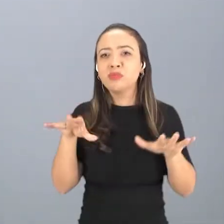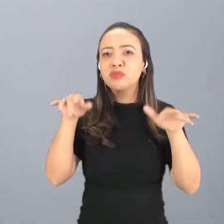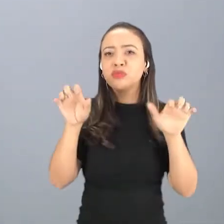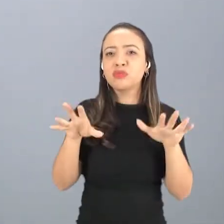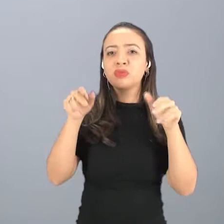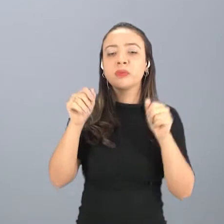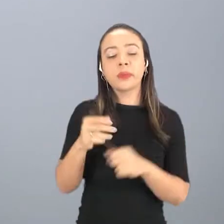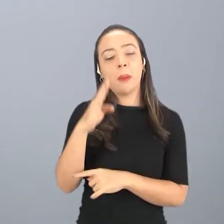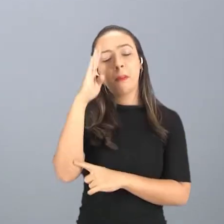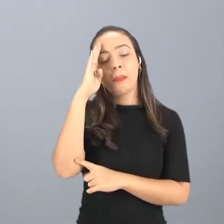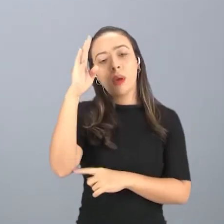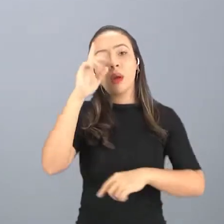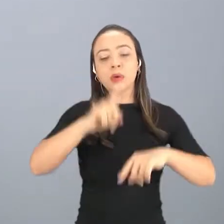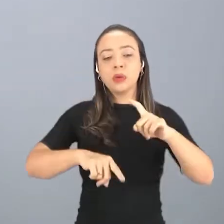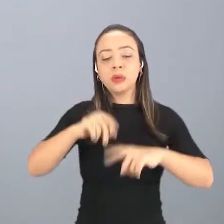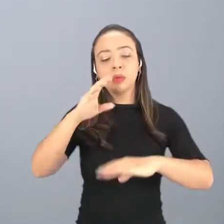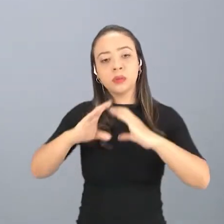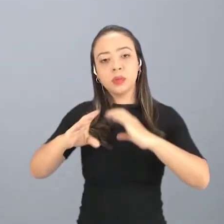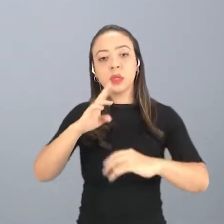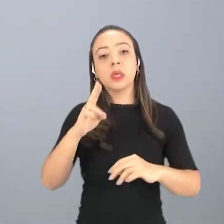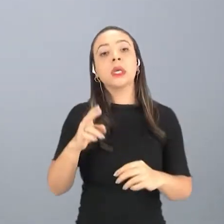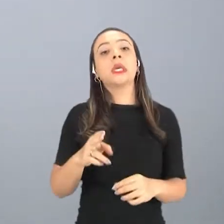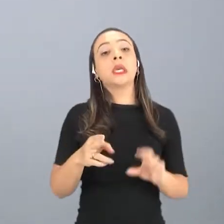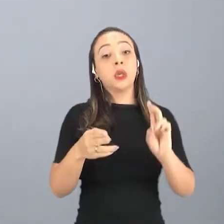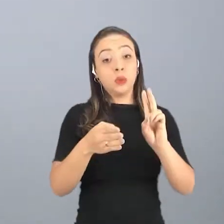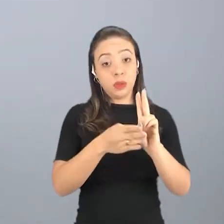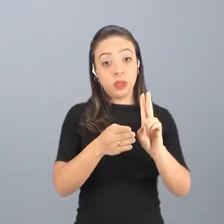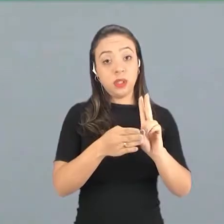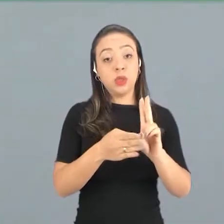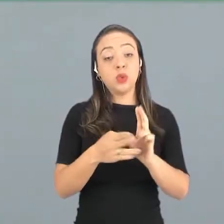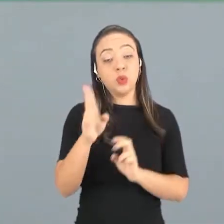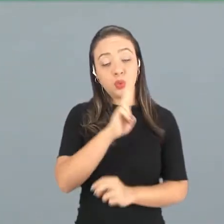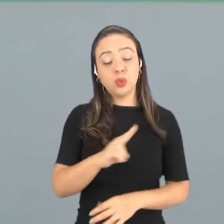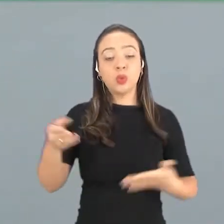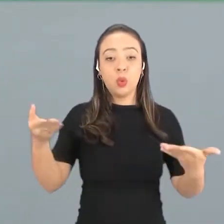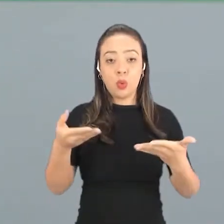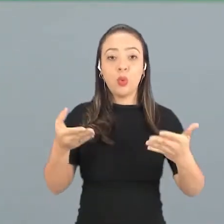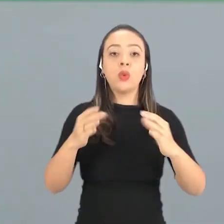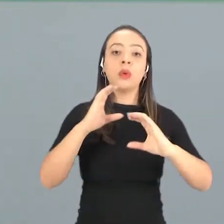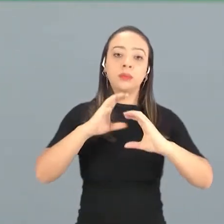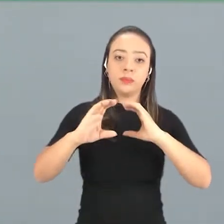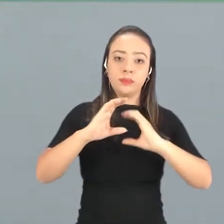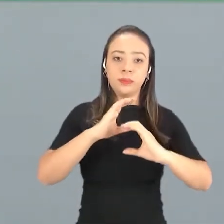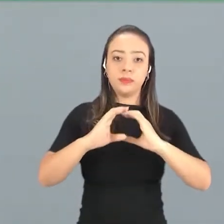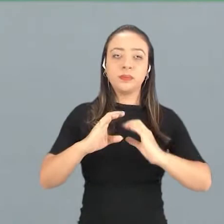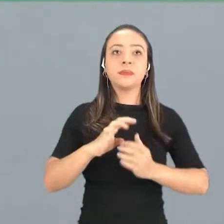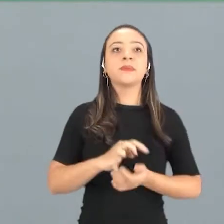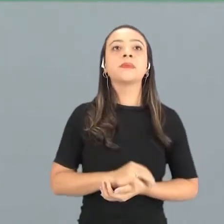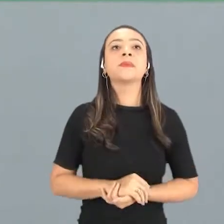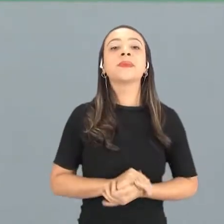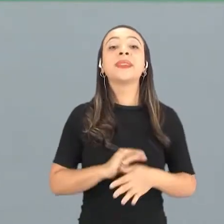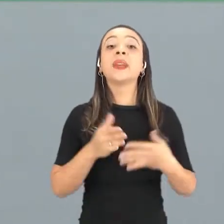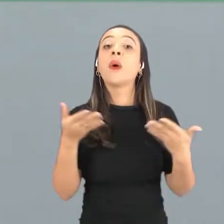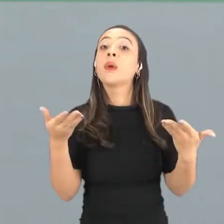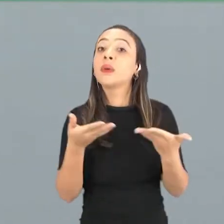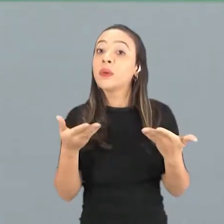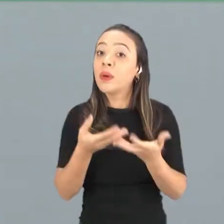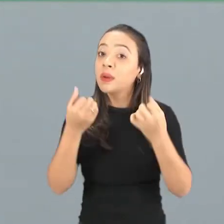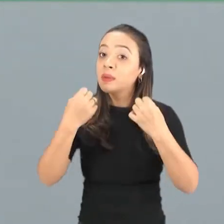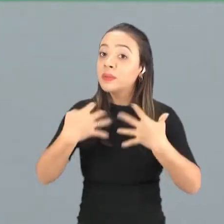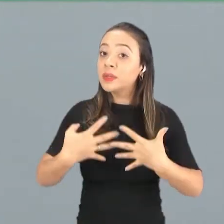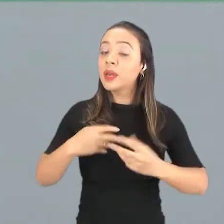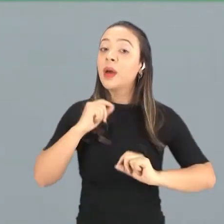índios utilizavam e ainda utilizam até hoje nas suas músicas, certo? Beleza, então agora vamos